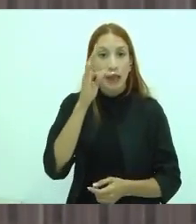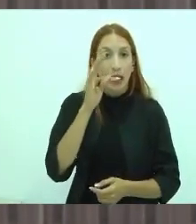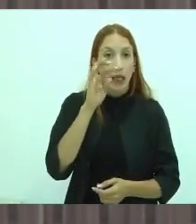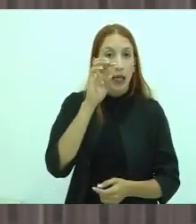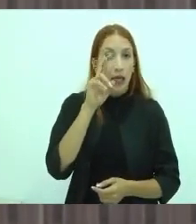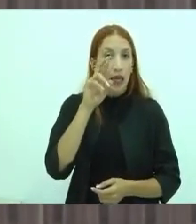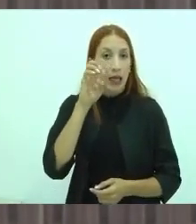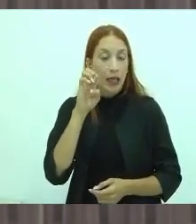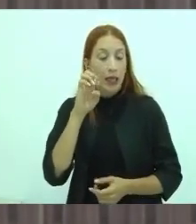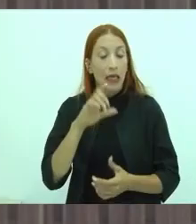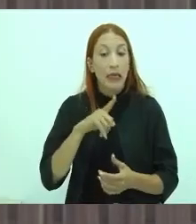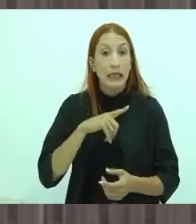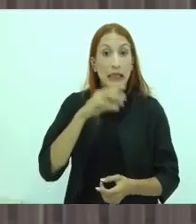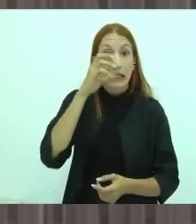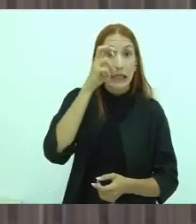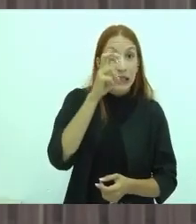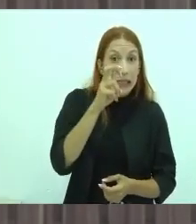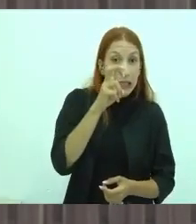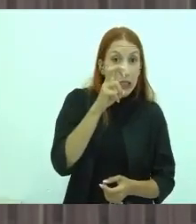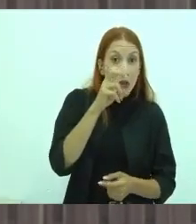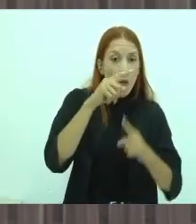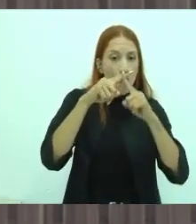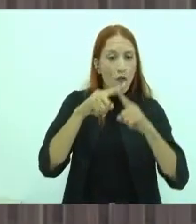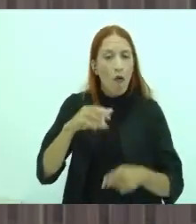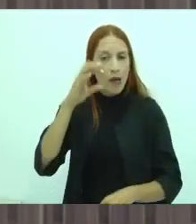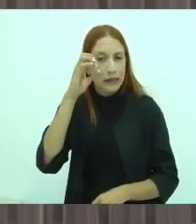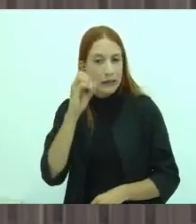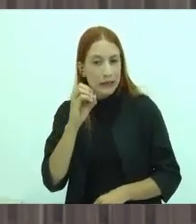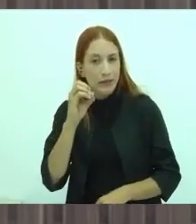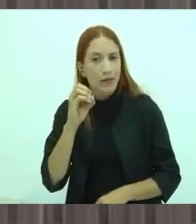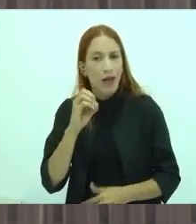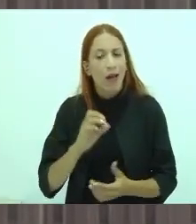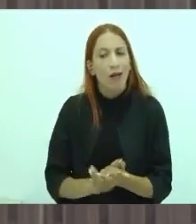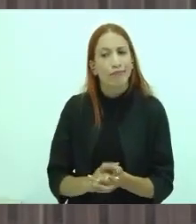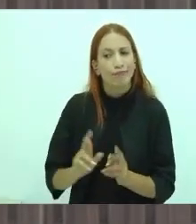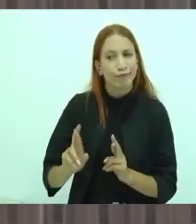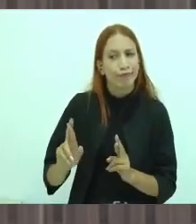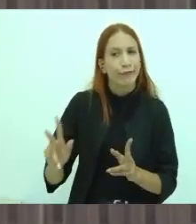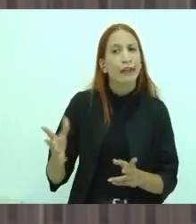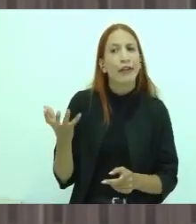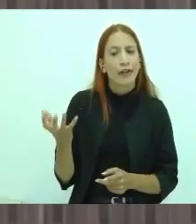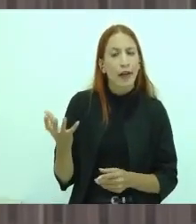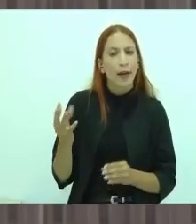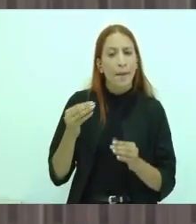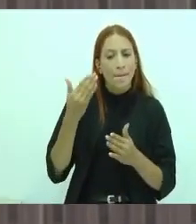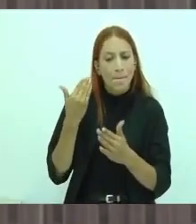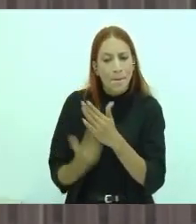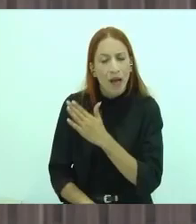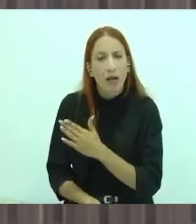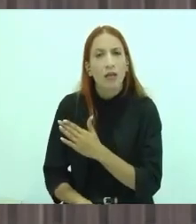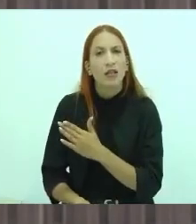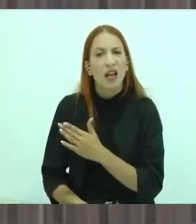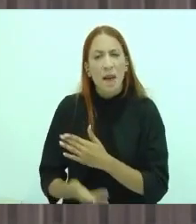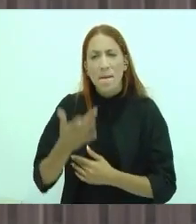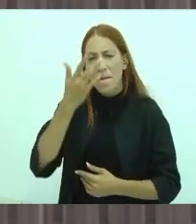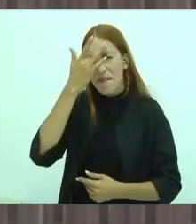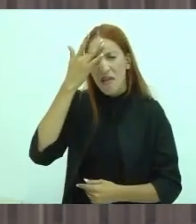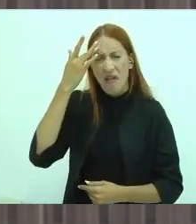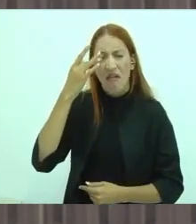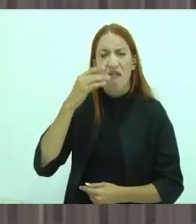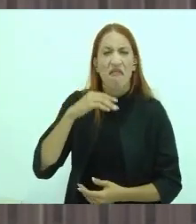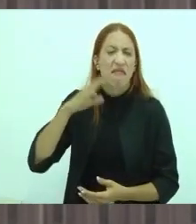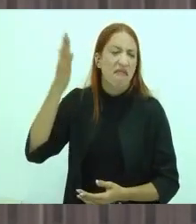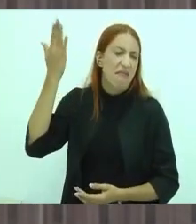votos a zero contra a oposição que está tentando tirar o nosso mandato Carmino raposas velhas